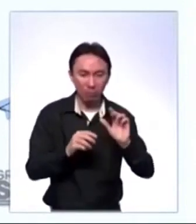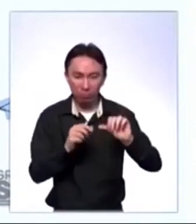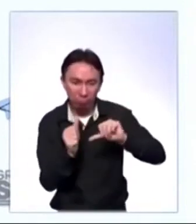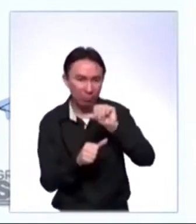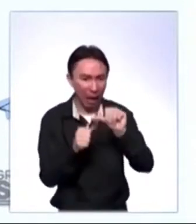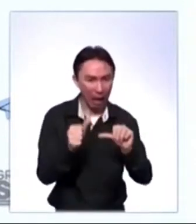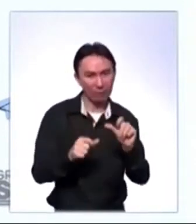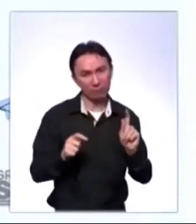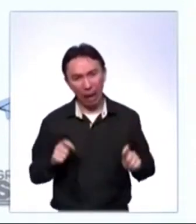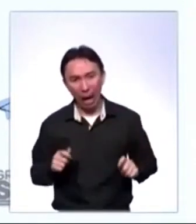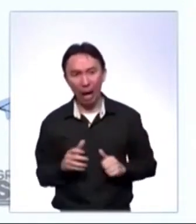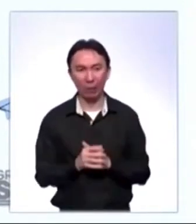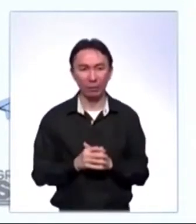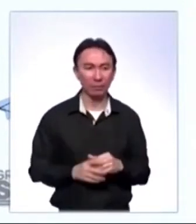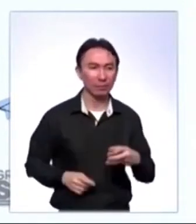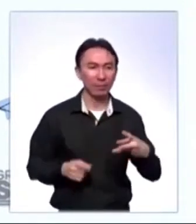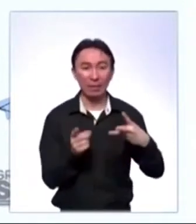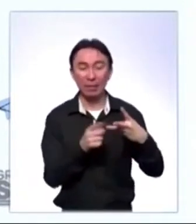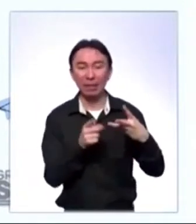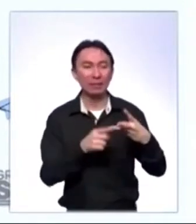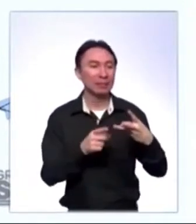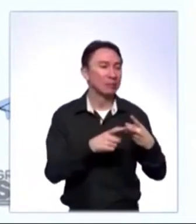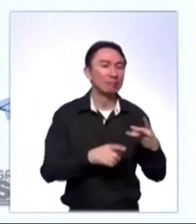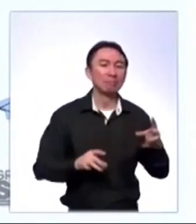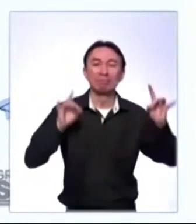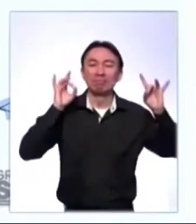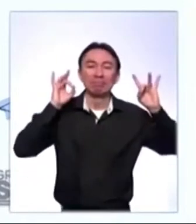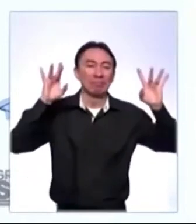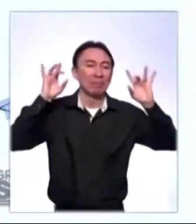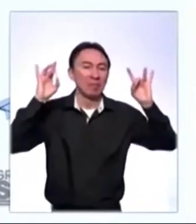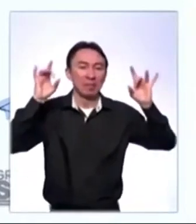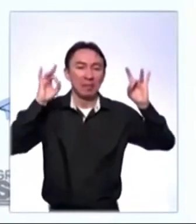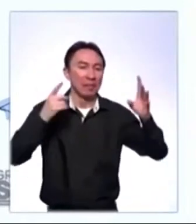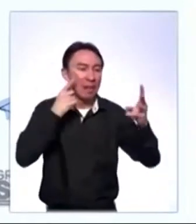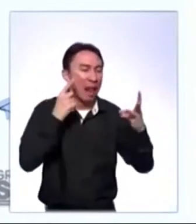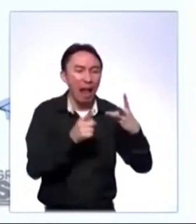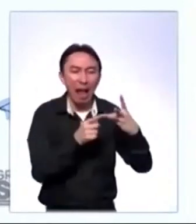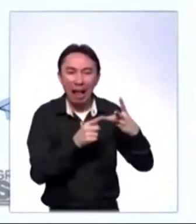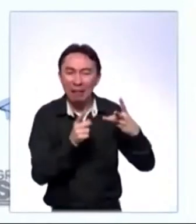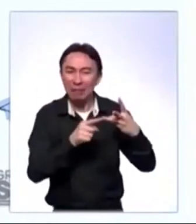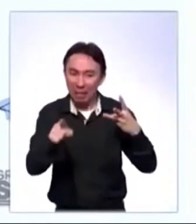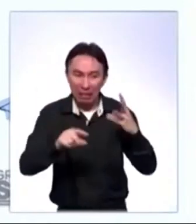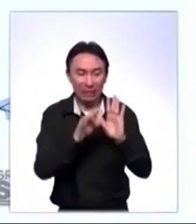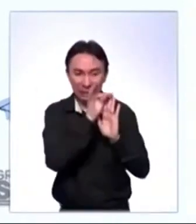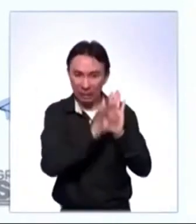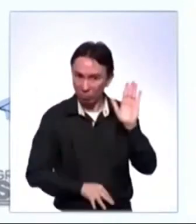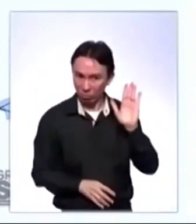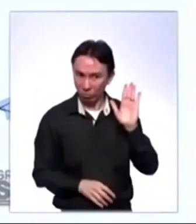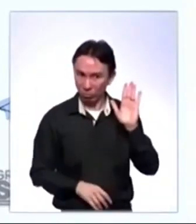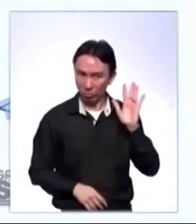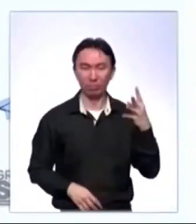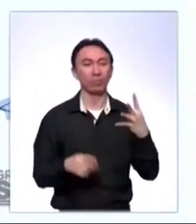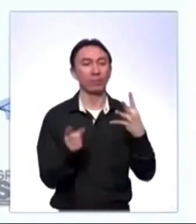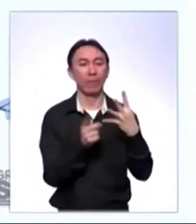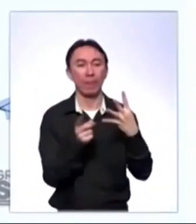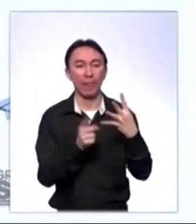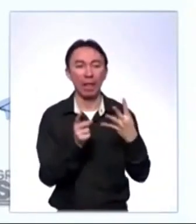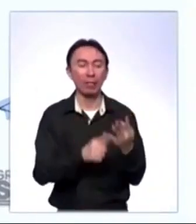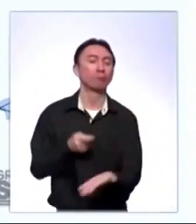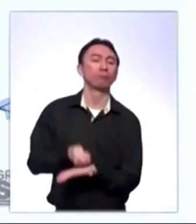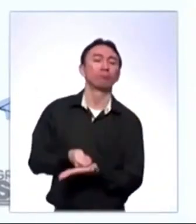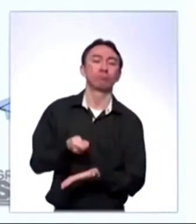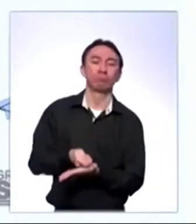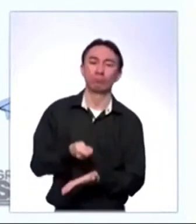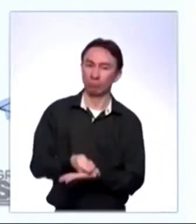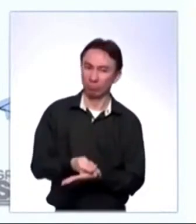elementos. Preciosismo, porque são irrelevantes para o texto, para a encenação. Exigência, porque elas determinam as características do texto